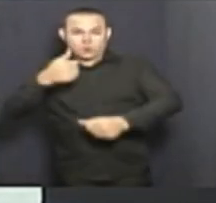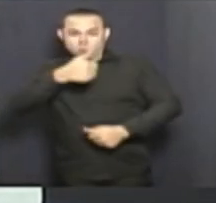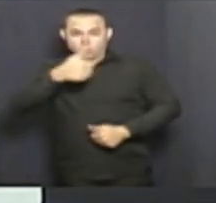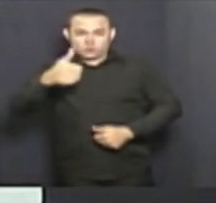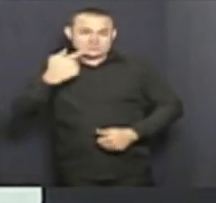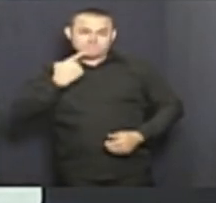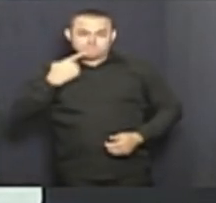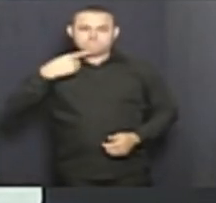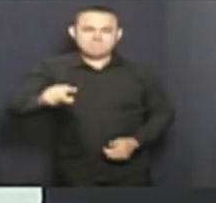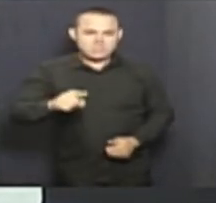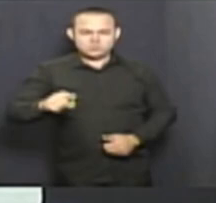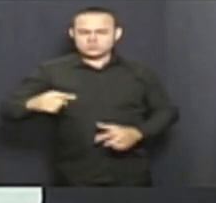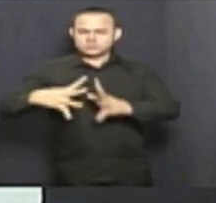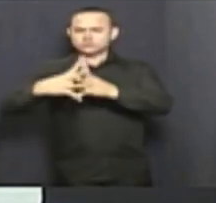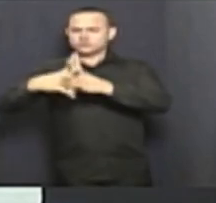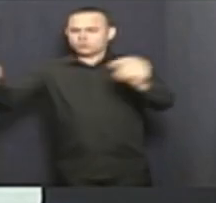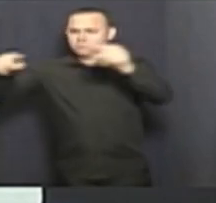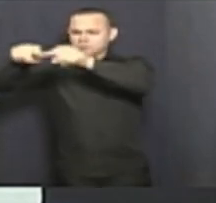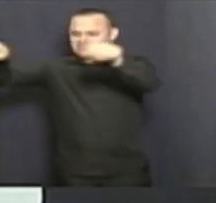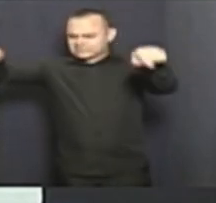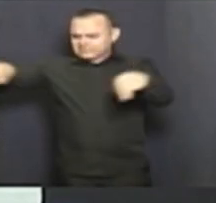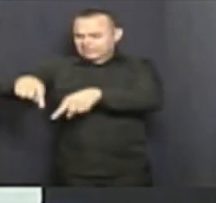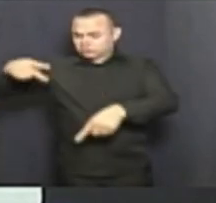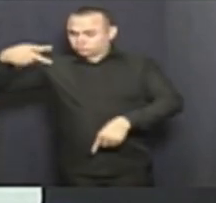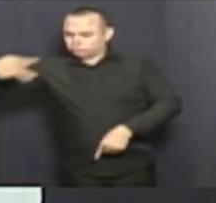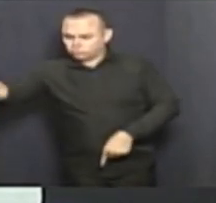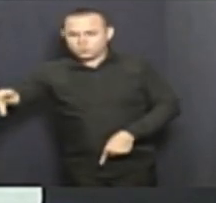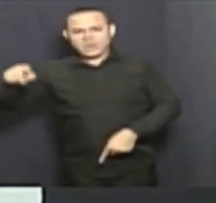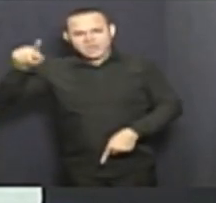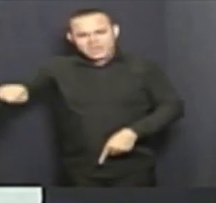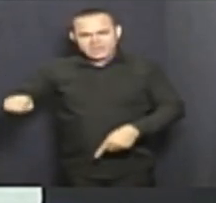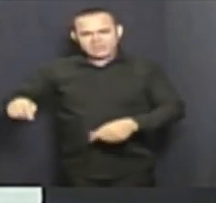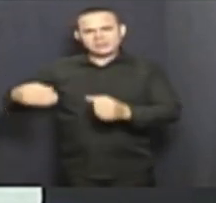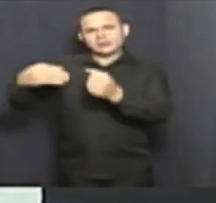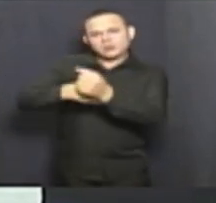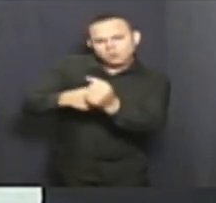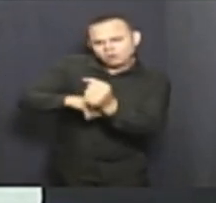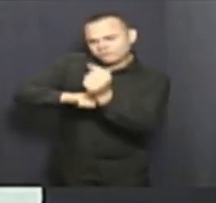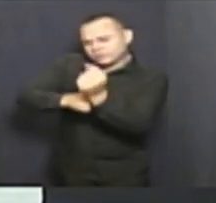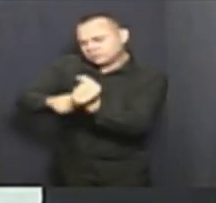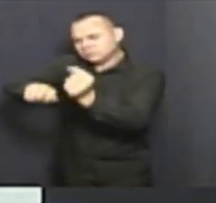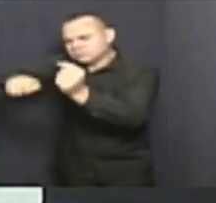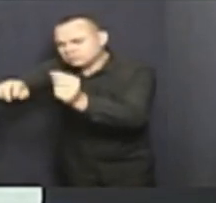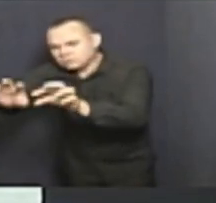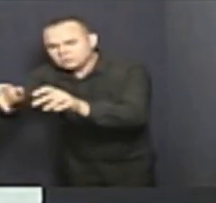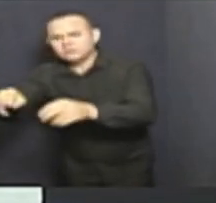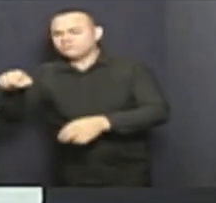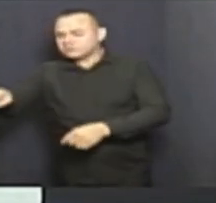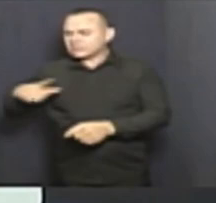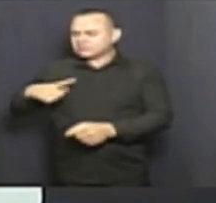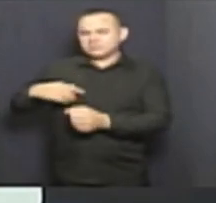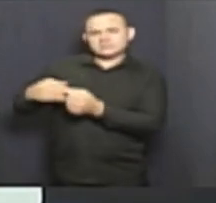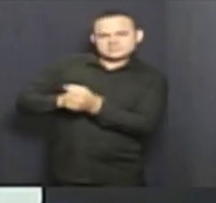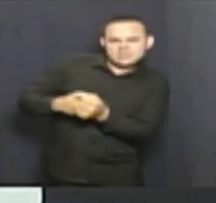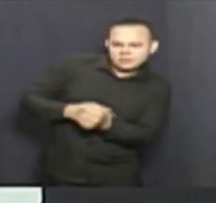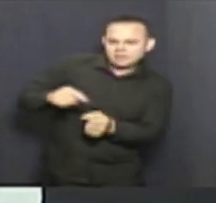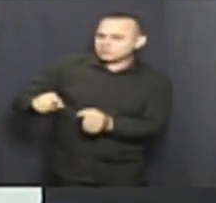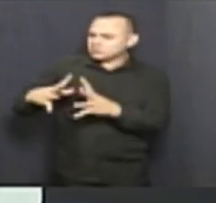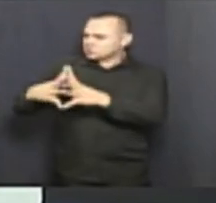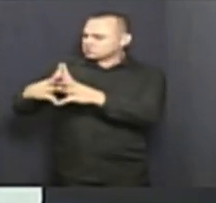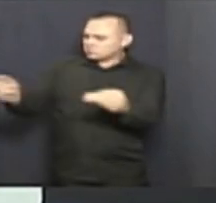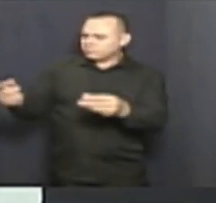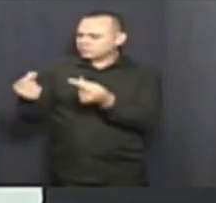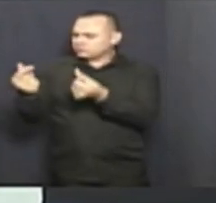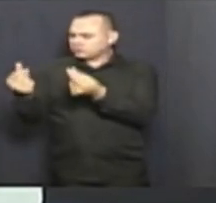desapareceu da sua sala era um cofre ele tinha a chave e você tinha um segredo e sumiu o dinheiro do